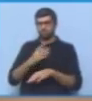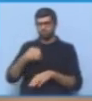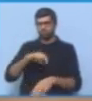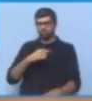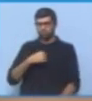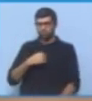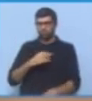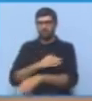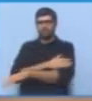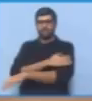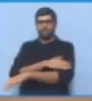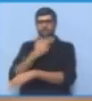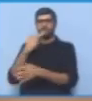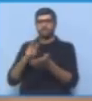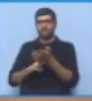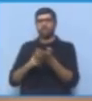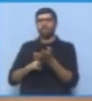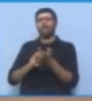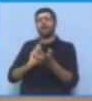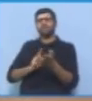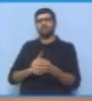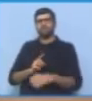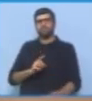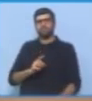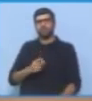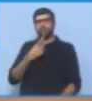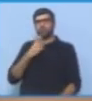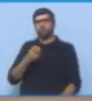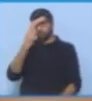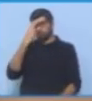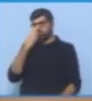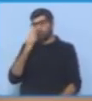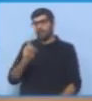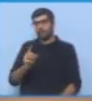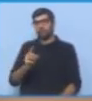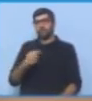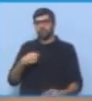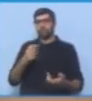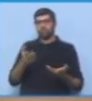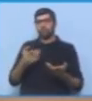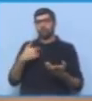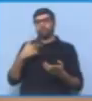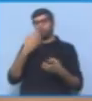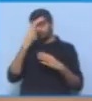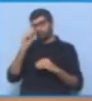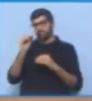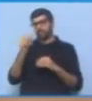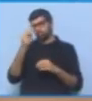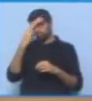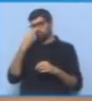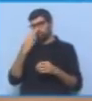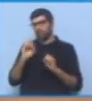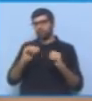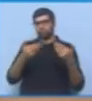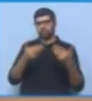uma fragilidade permanente da verdade. O que é a verdade? Bem, isso é a pergunta da história. Aliás, parte dessa formulação também na introdução da obra, não é?